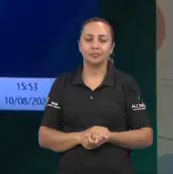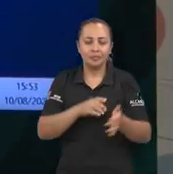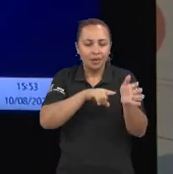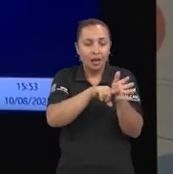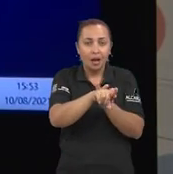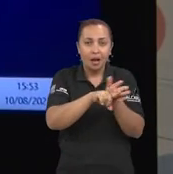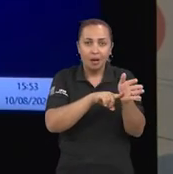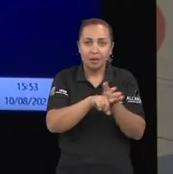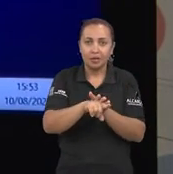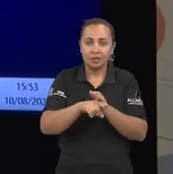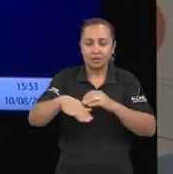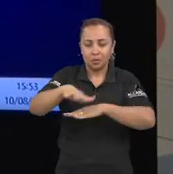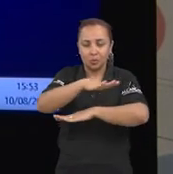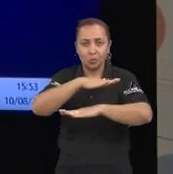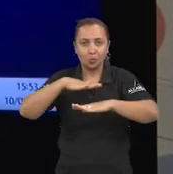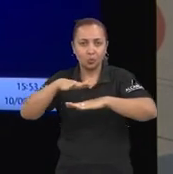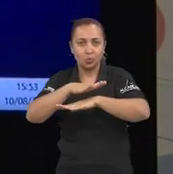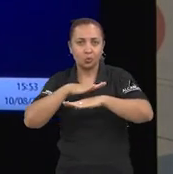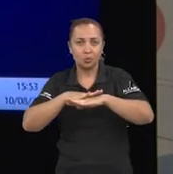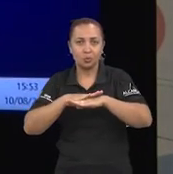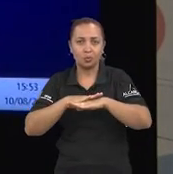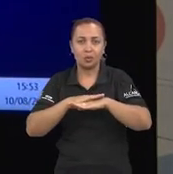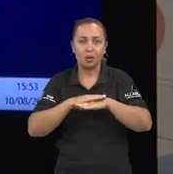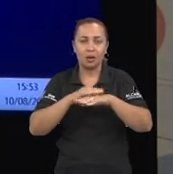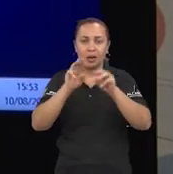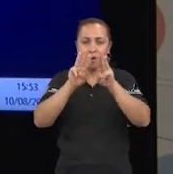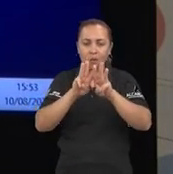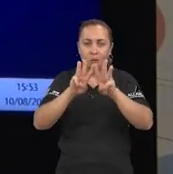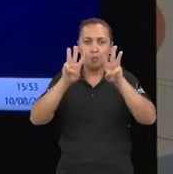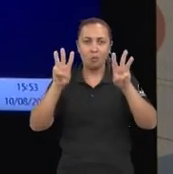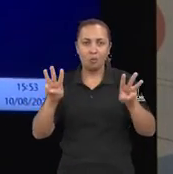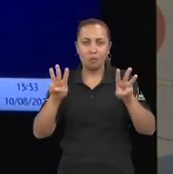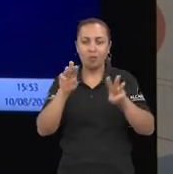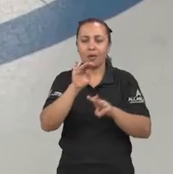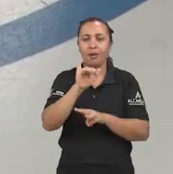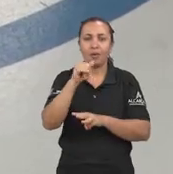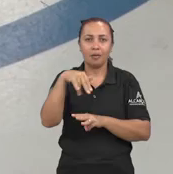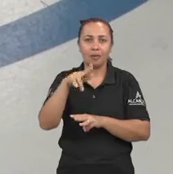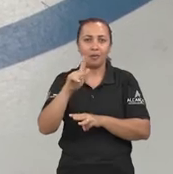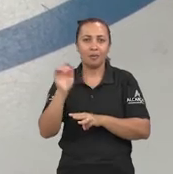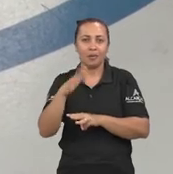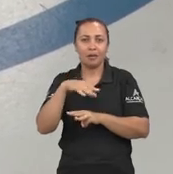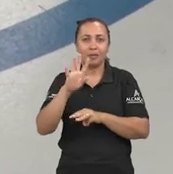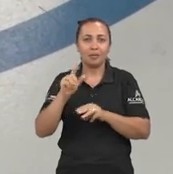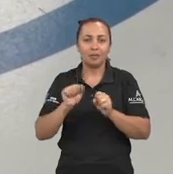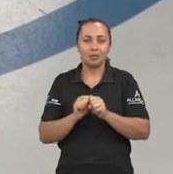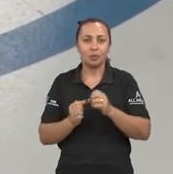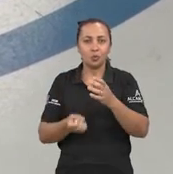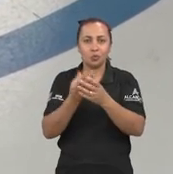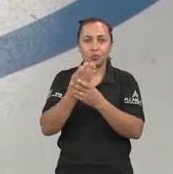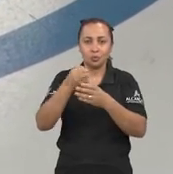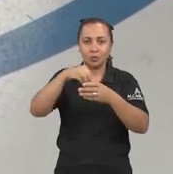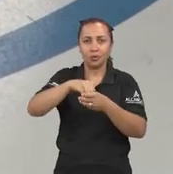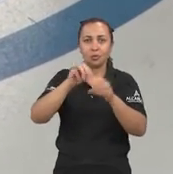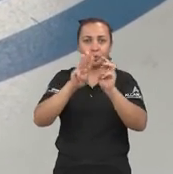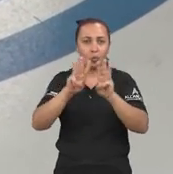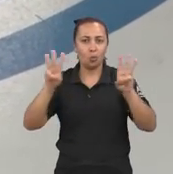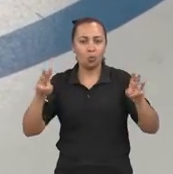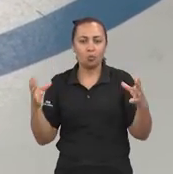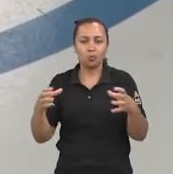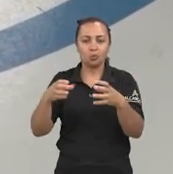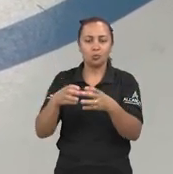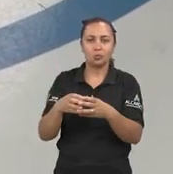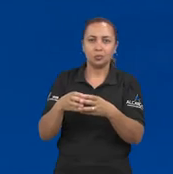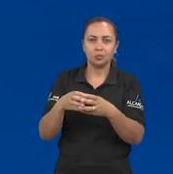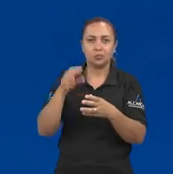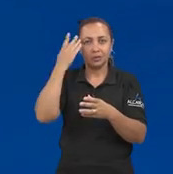a pesquisa sobre o software dele bem ela surgiu dentro do grupo no software Educacional que